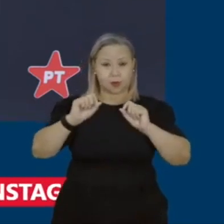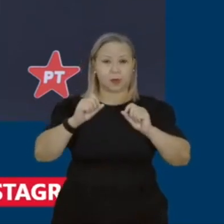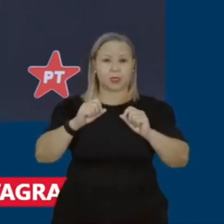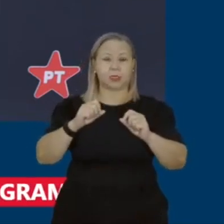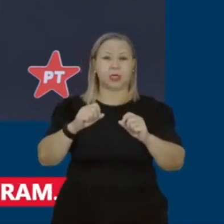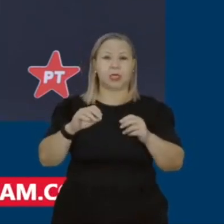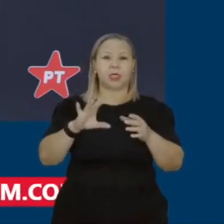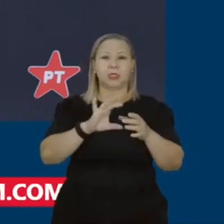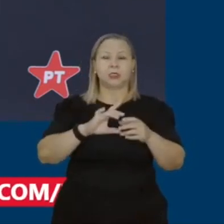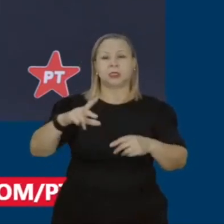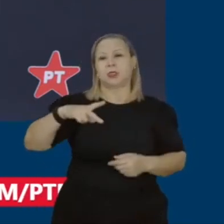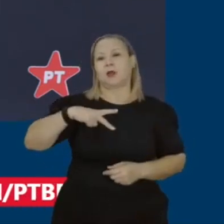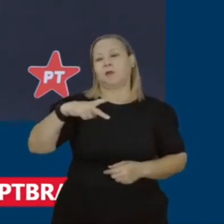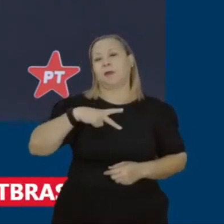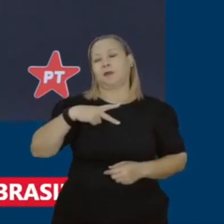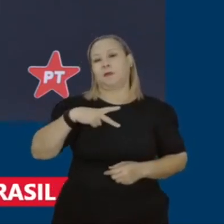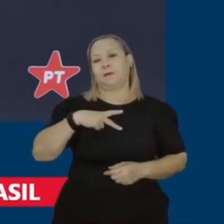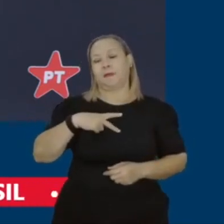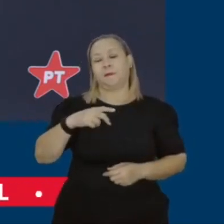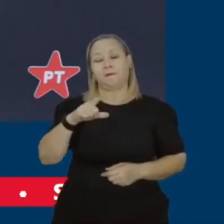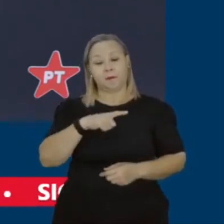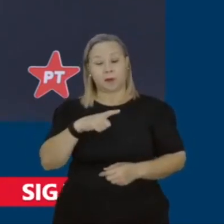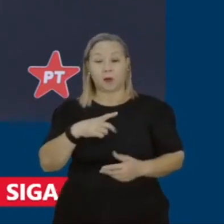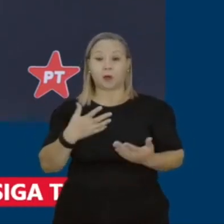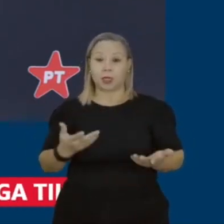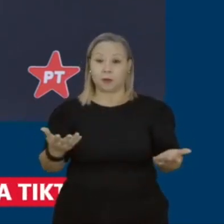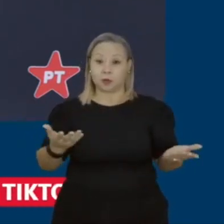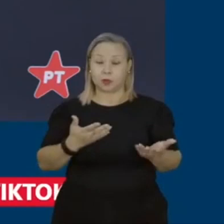privado. Hoje, nós temos, se não me engano,